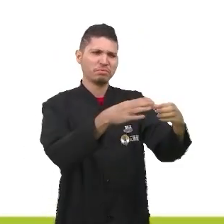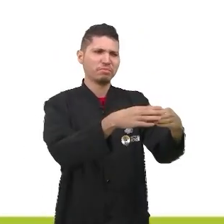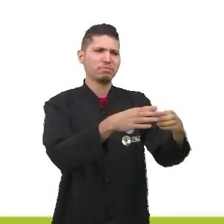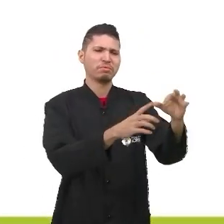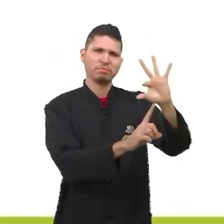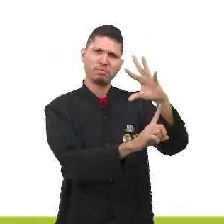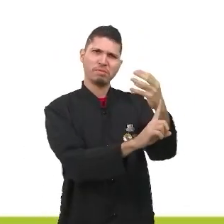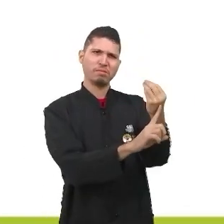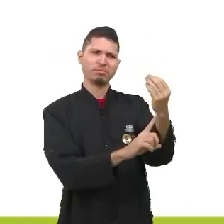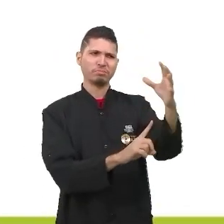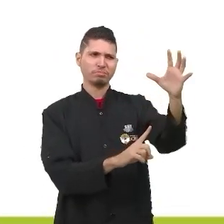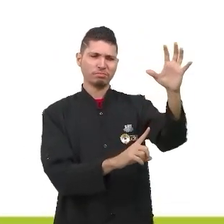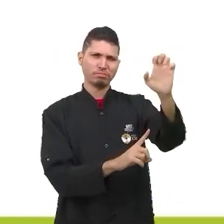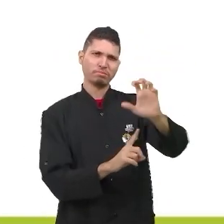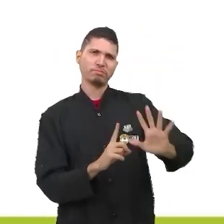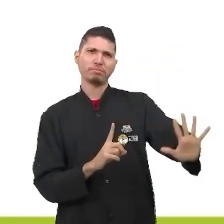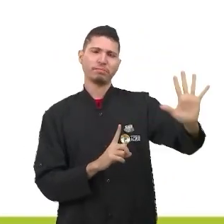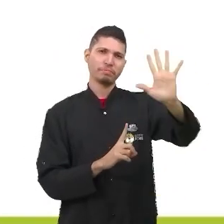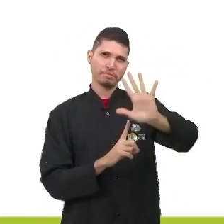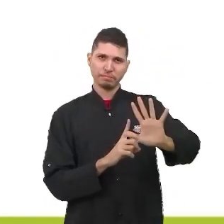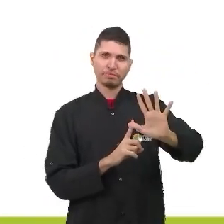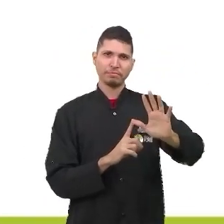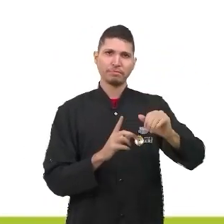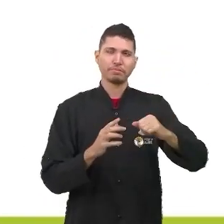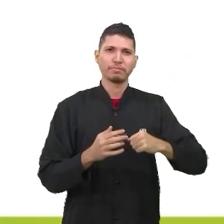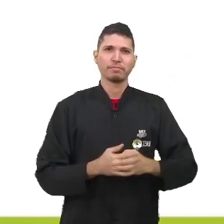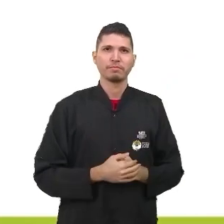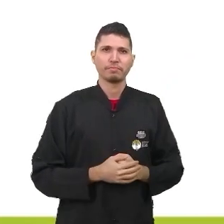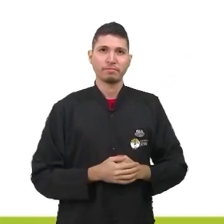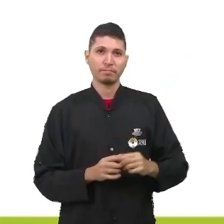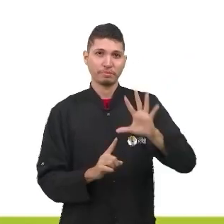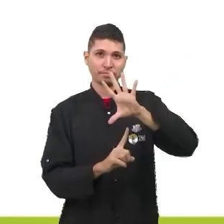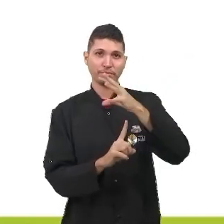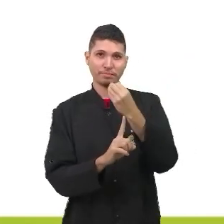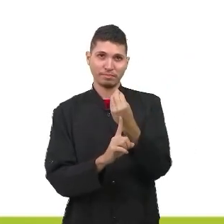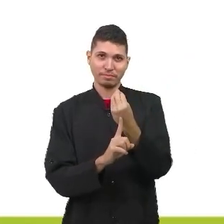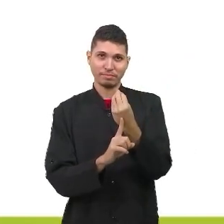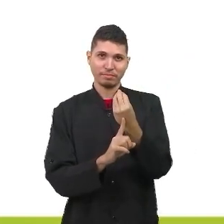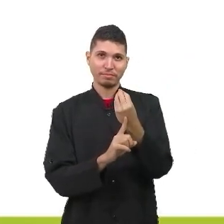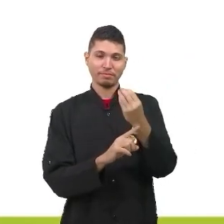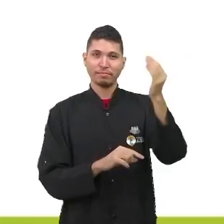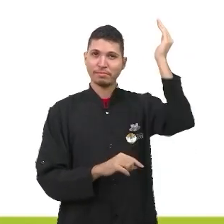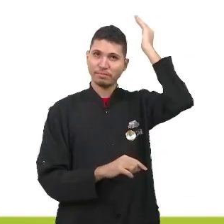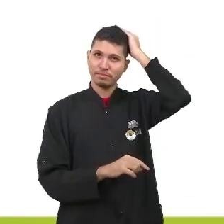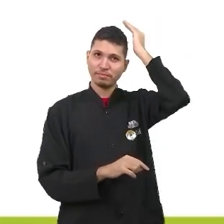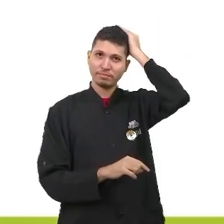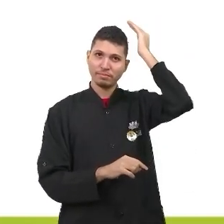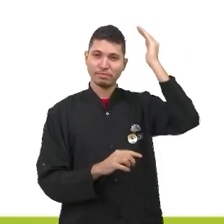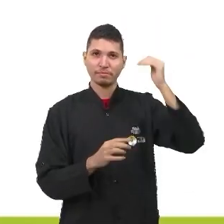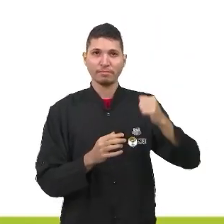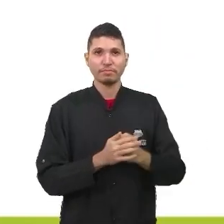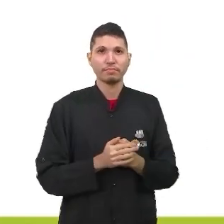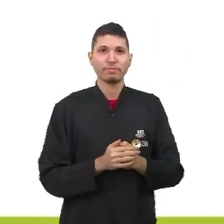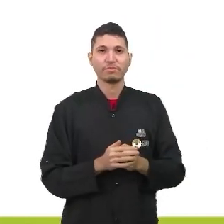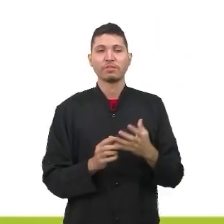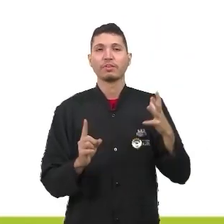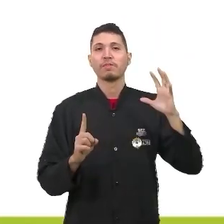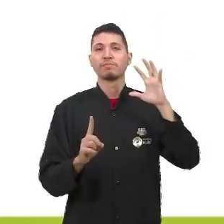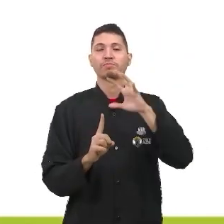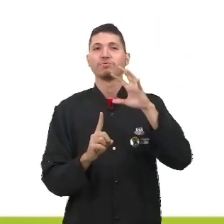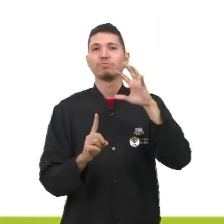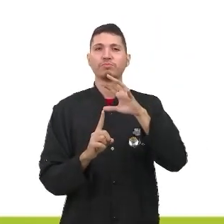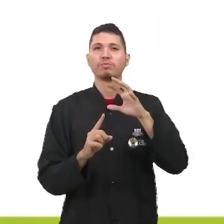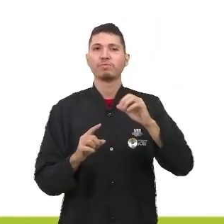crítico europeu, a arte de Anita Malfatti era uma arte emergente, espelhada no cubismo e